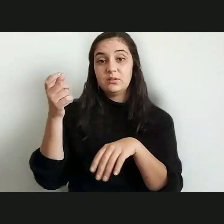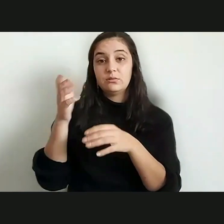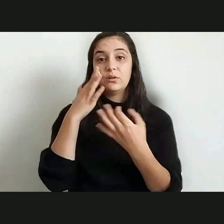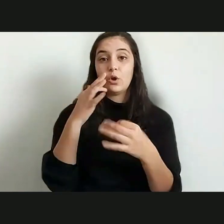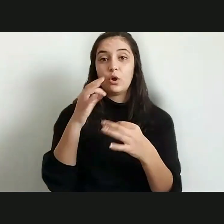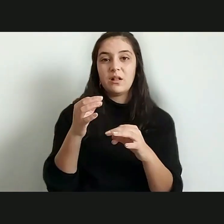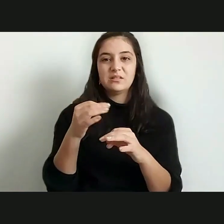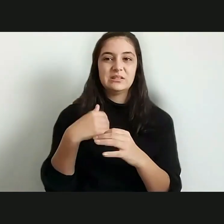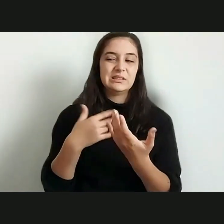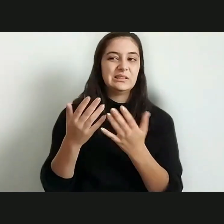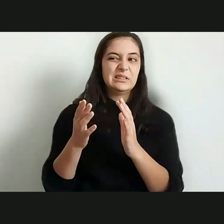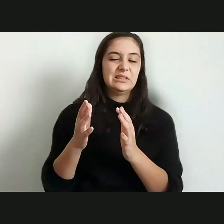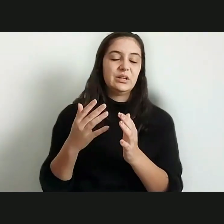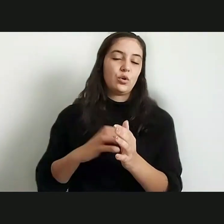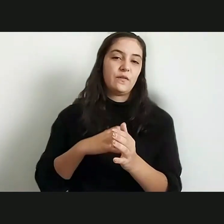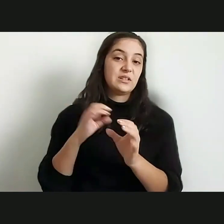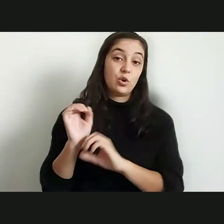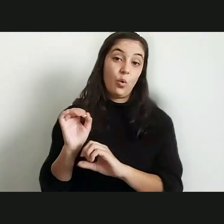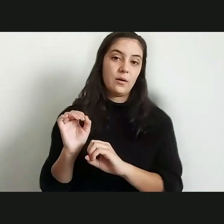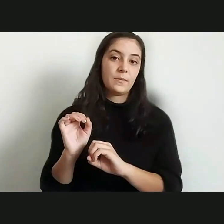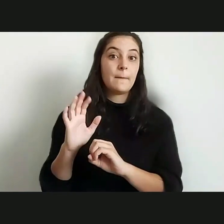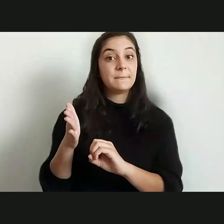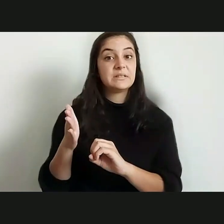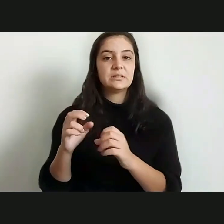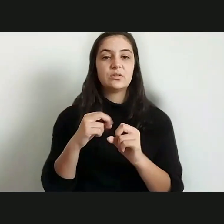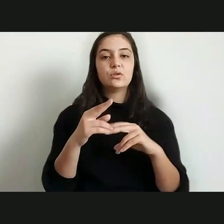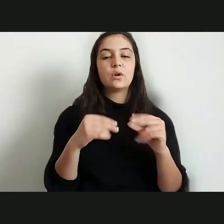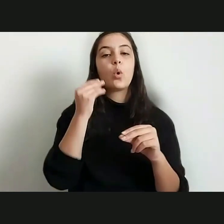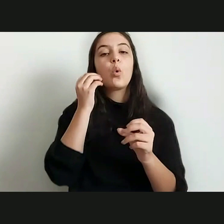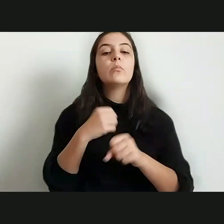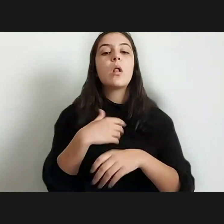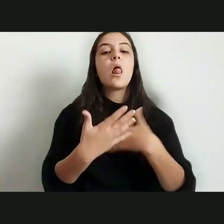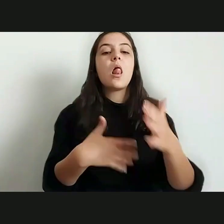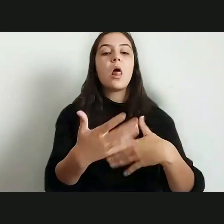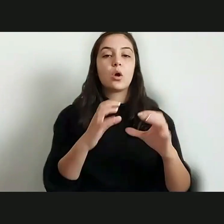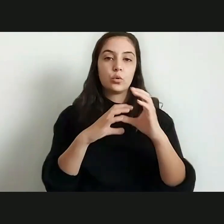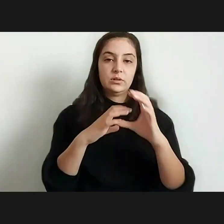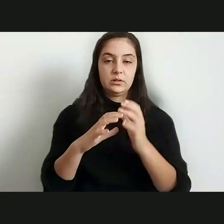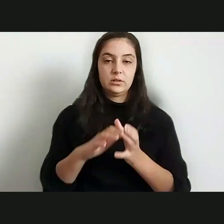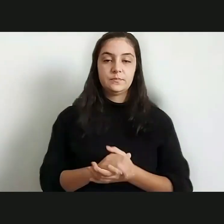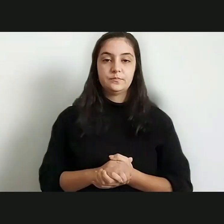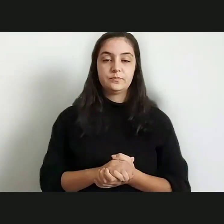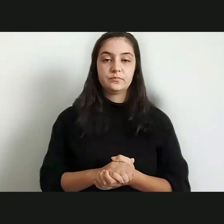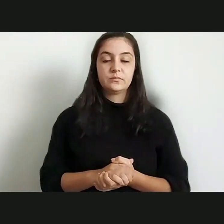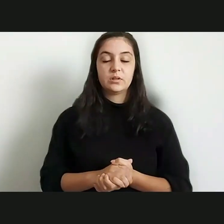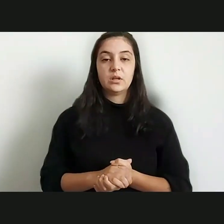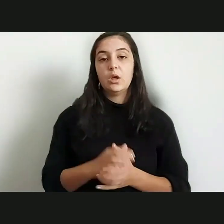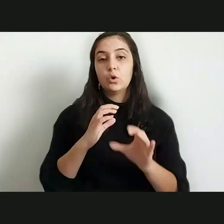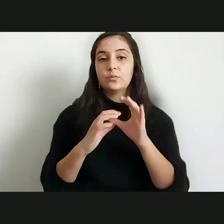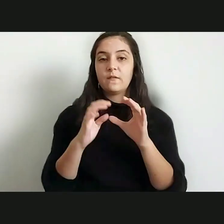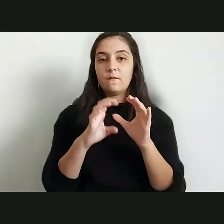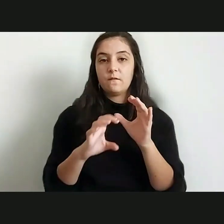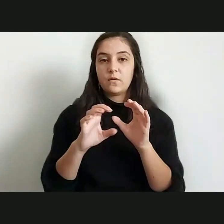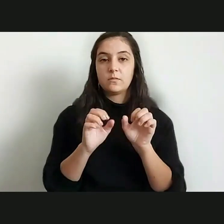deles já não confia nas instituições. Então nós temos que ser capazes de inovar na forma como comunicamos. E essa forma como comunicamos determina também os